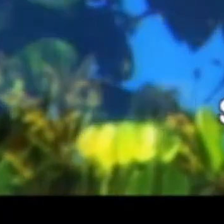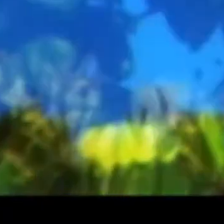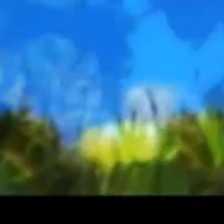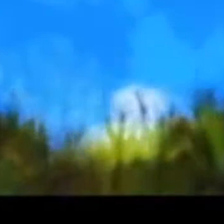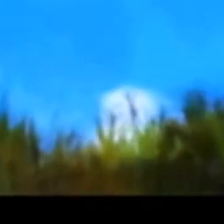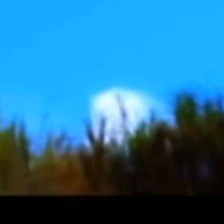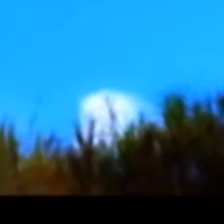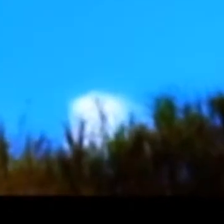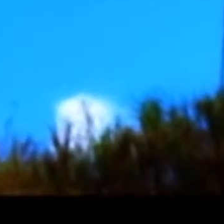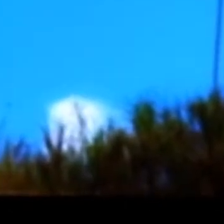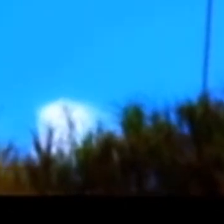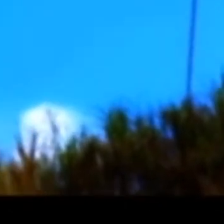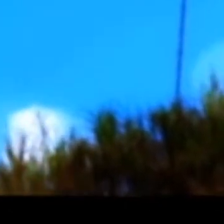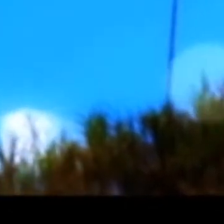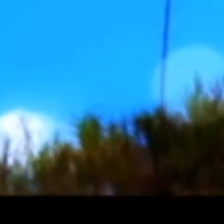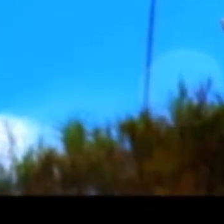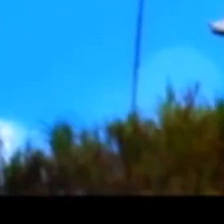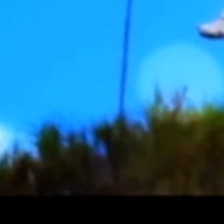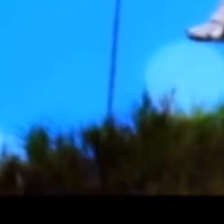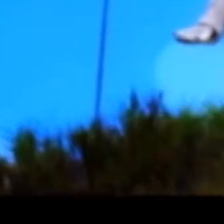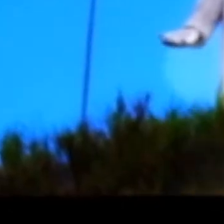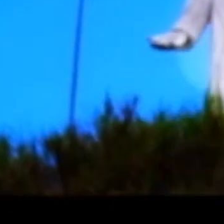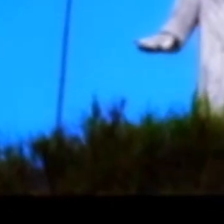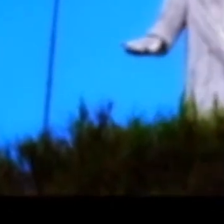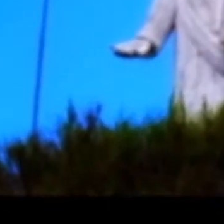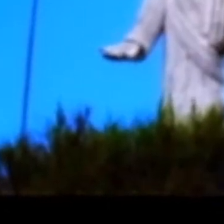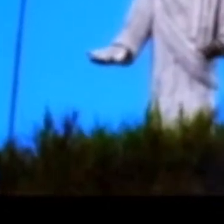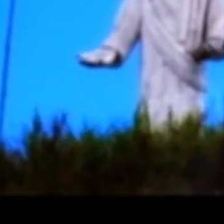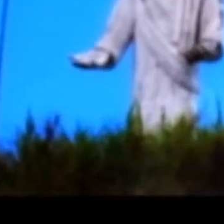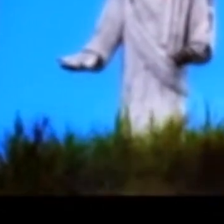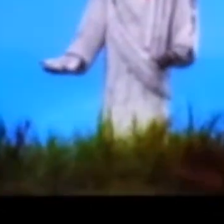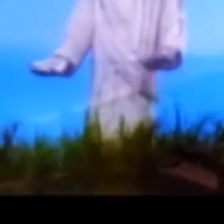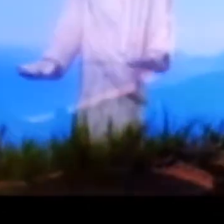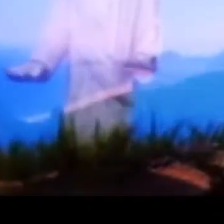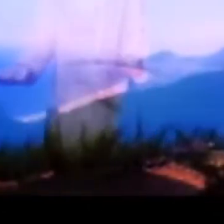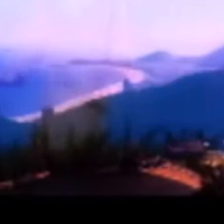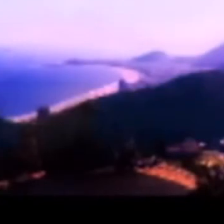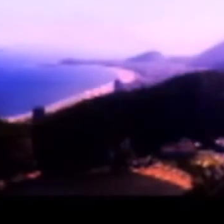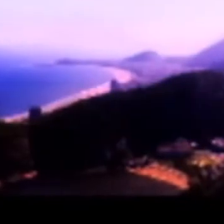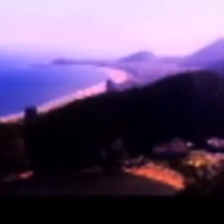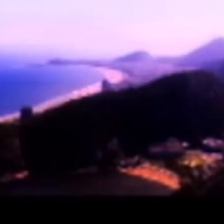She